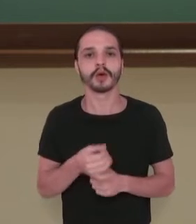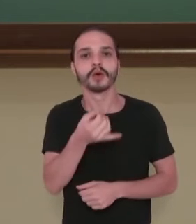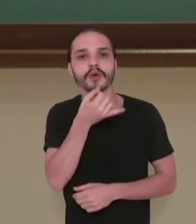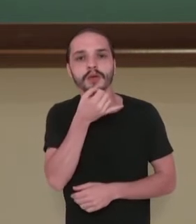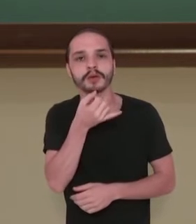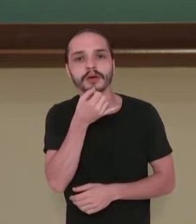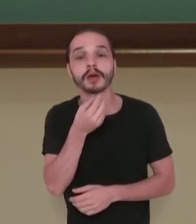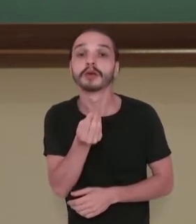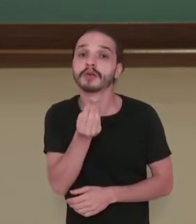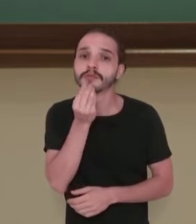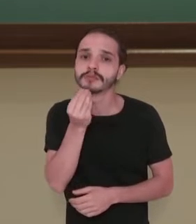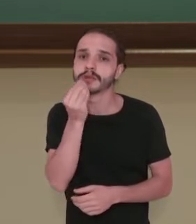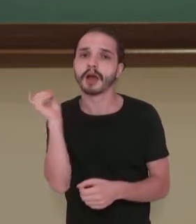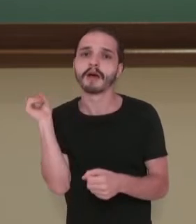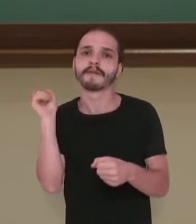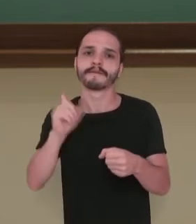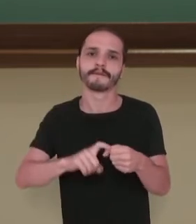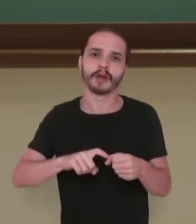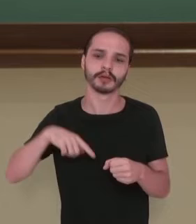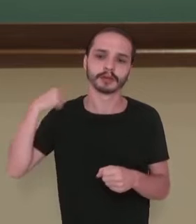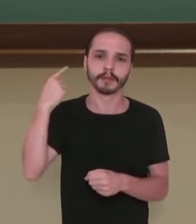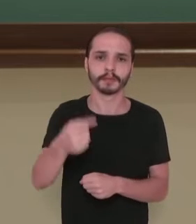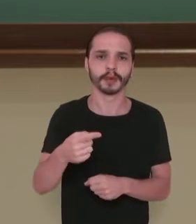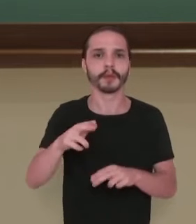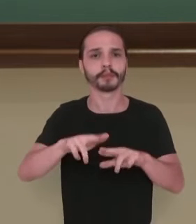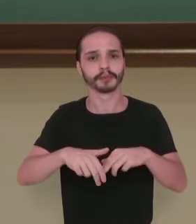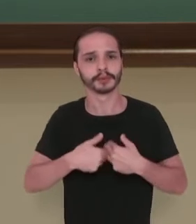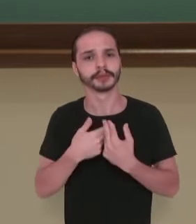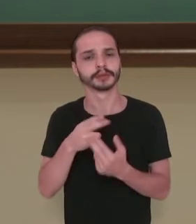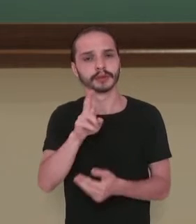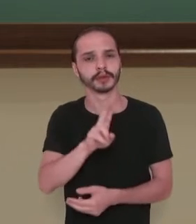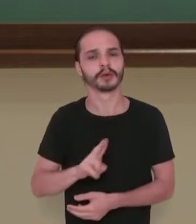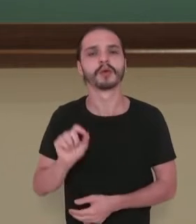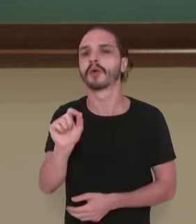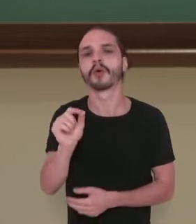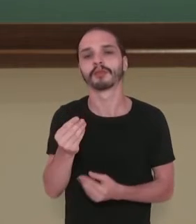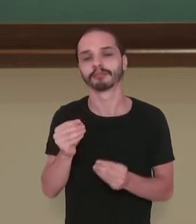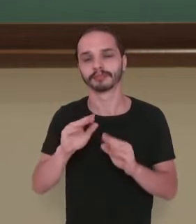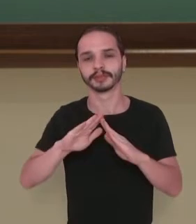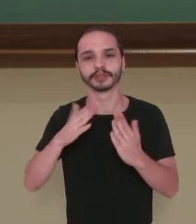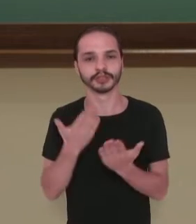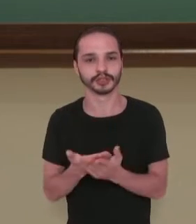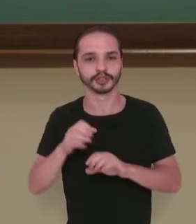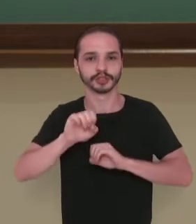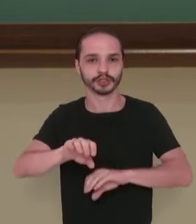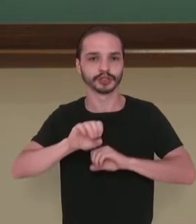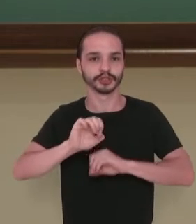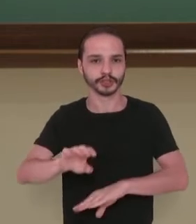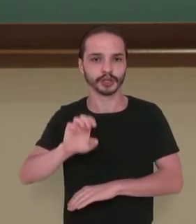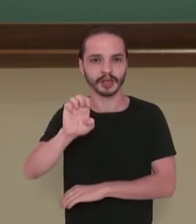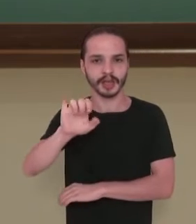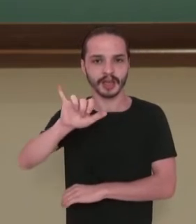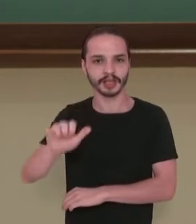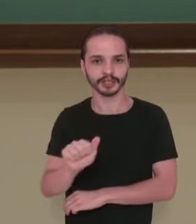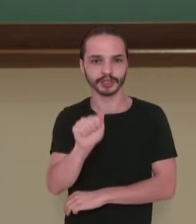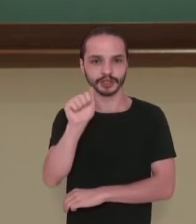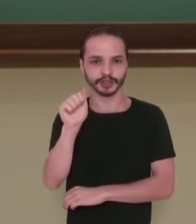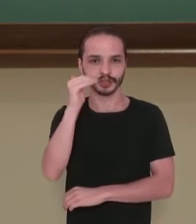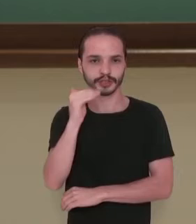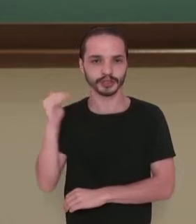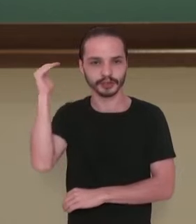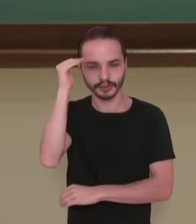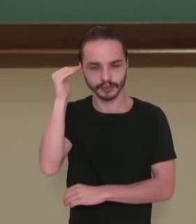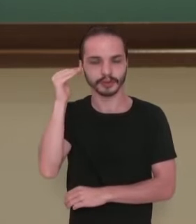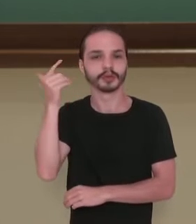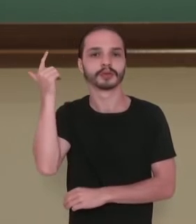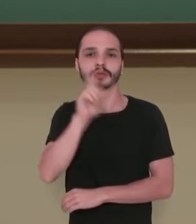de voltar depois para estudar por meio da educação de jovens e adultos e serem alfabetizadas, têm o direito aí de ter